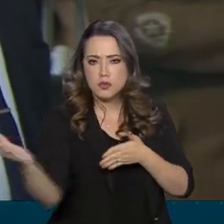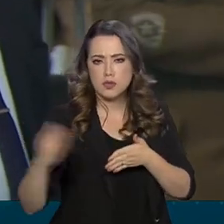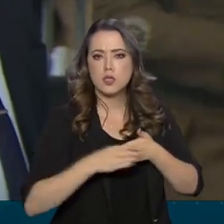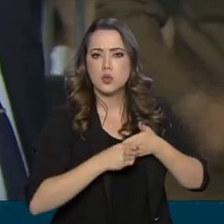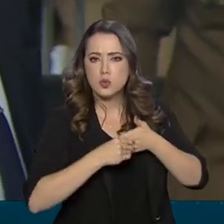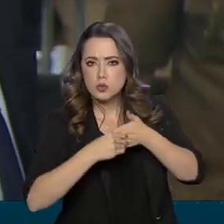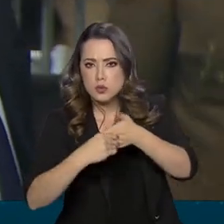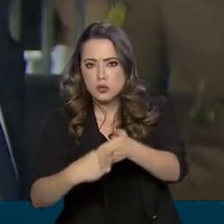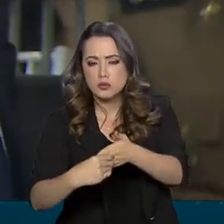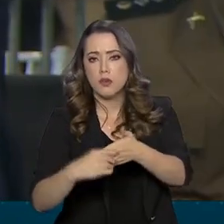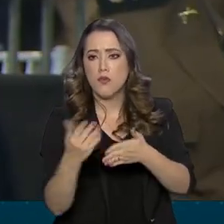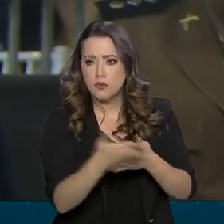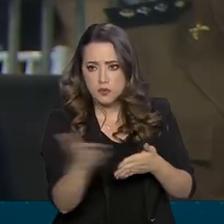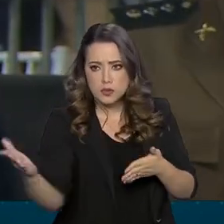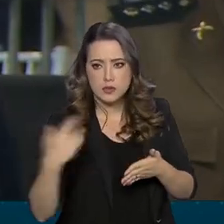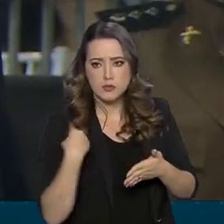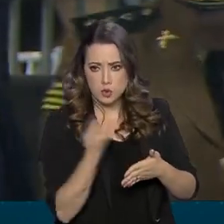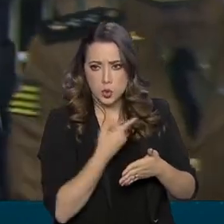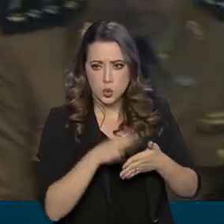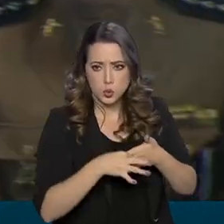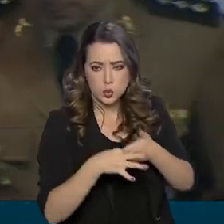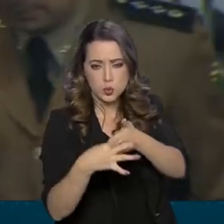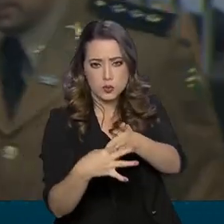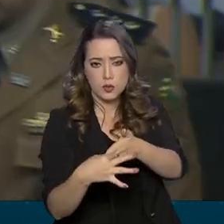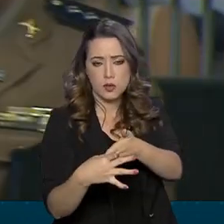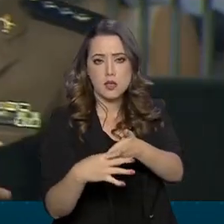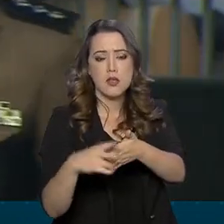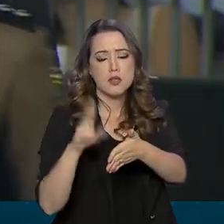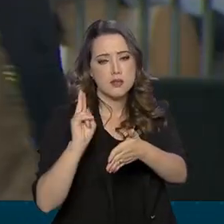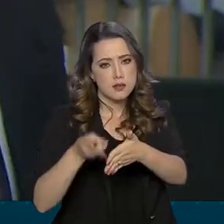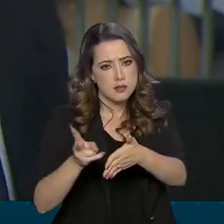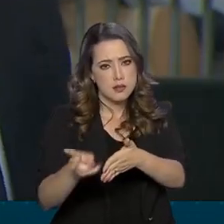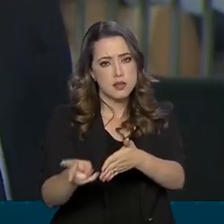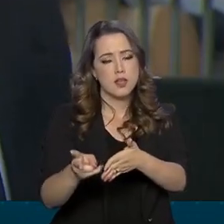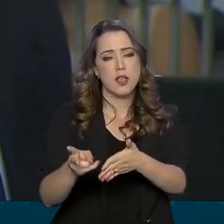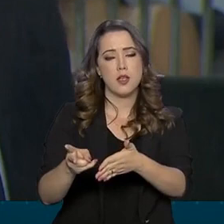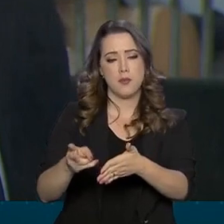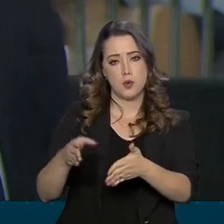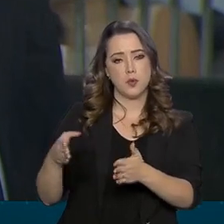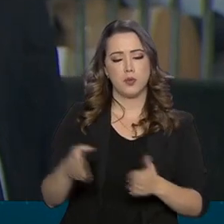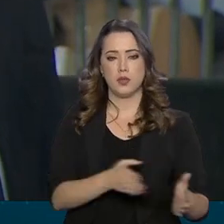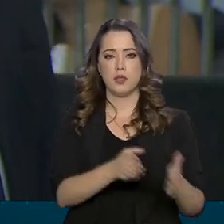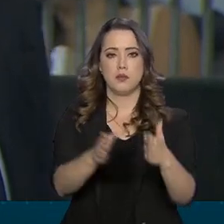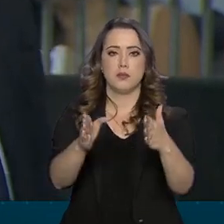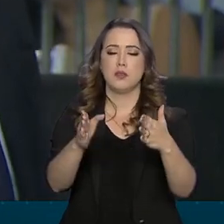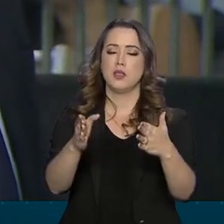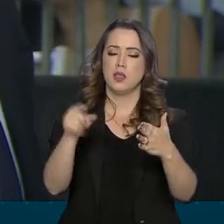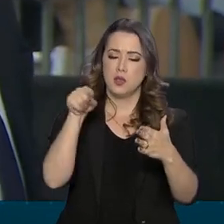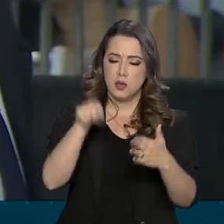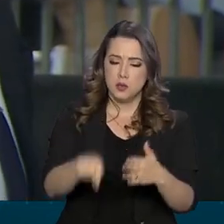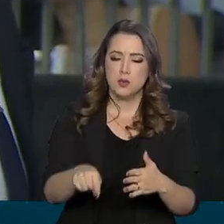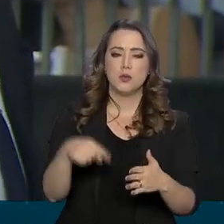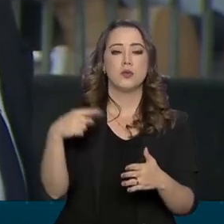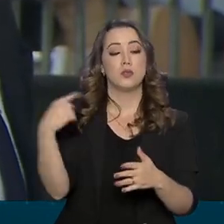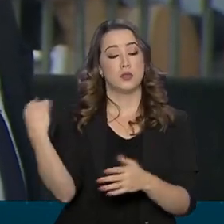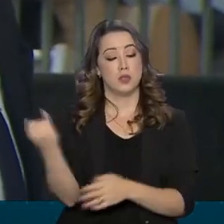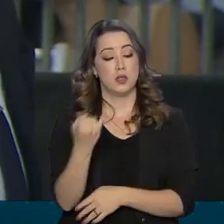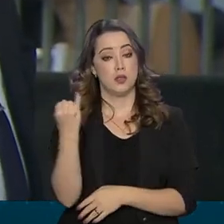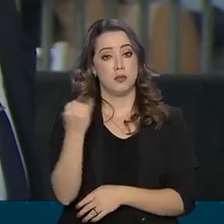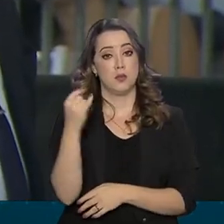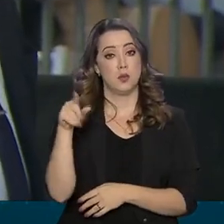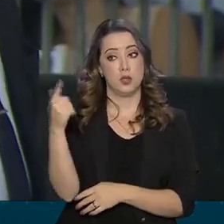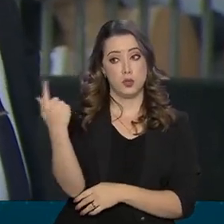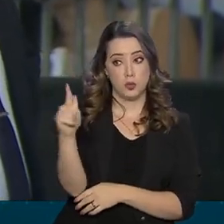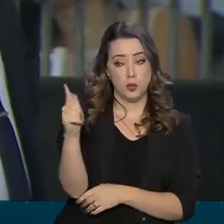conduzirão para o destino que merece Goiás e que merece o nosso querido